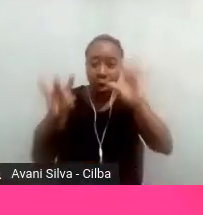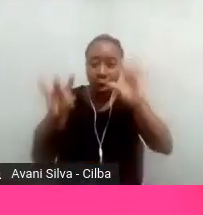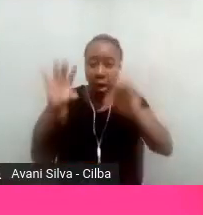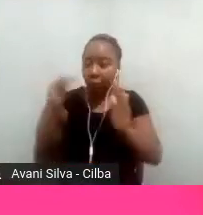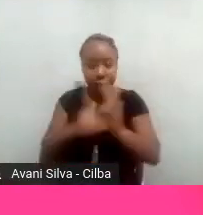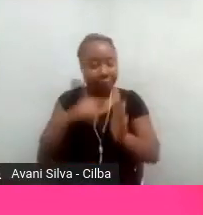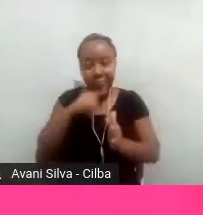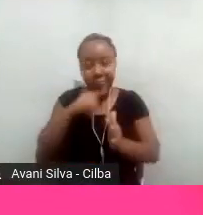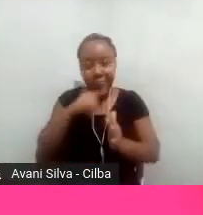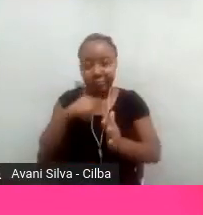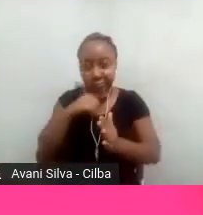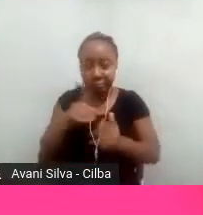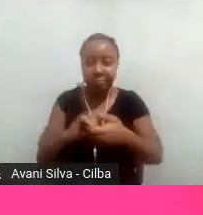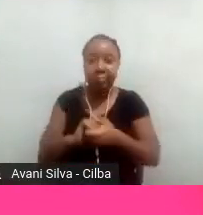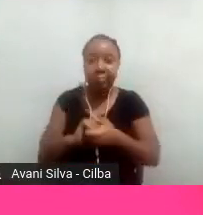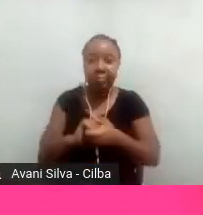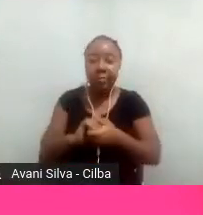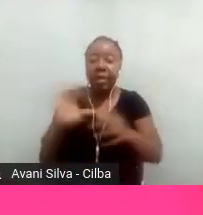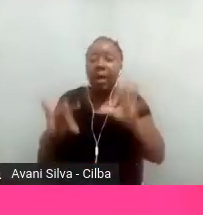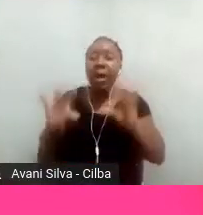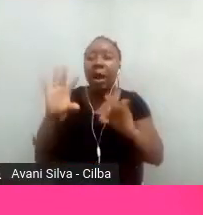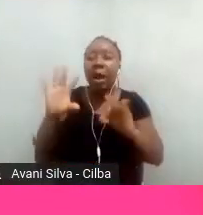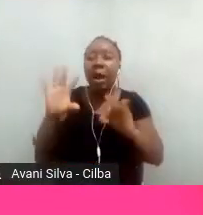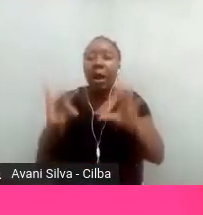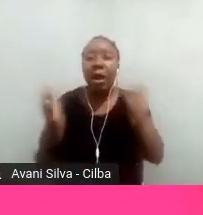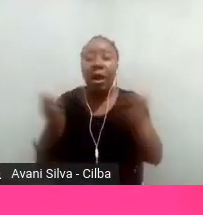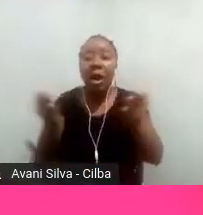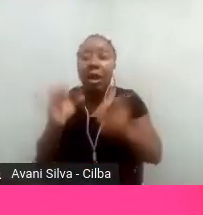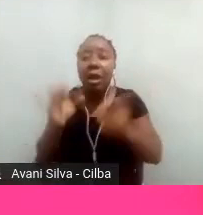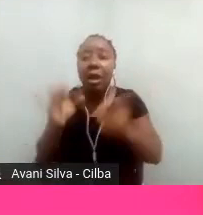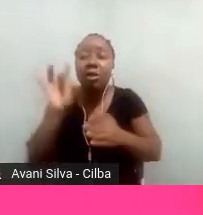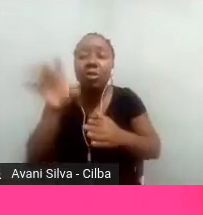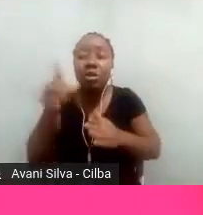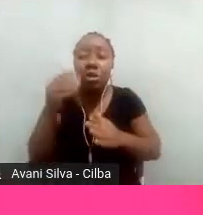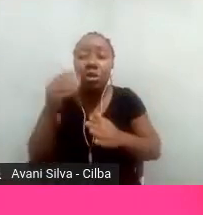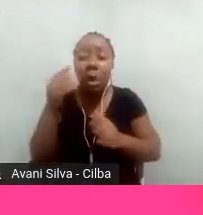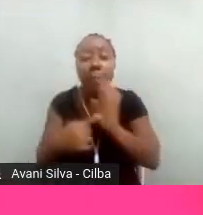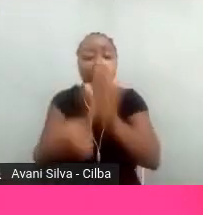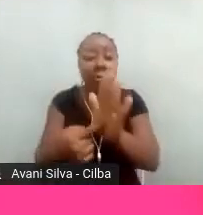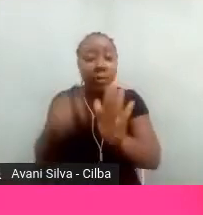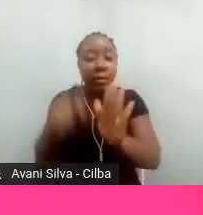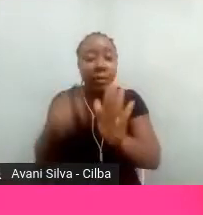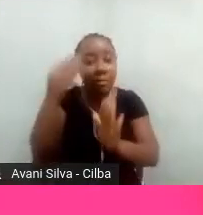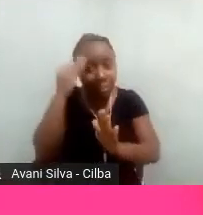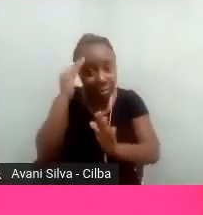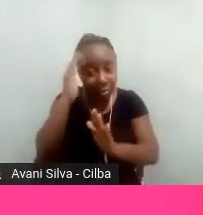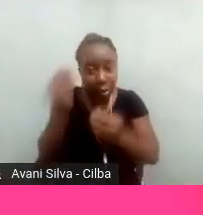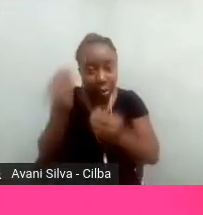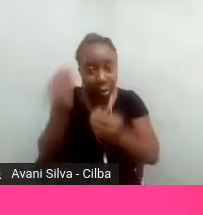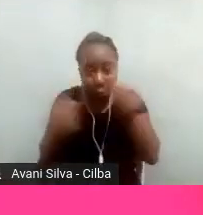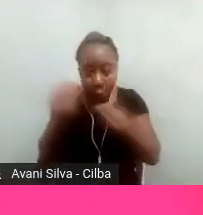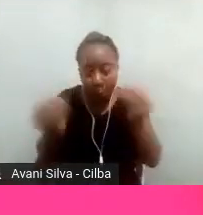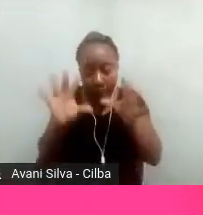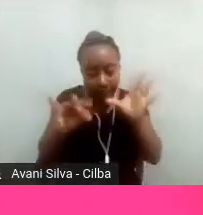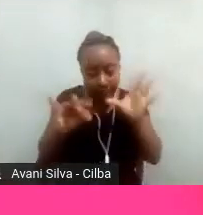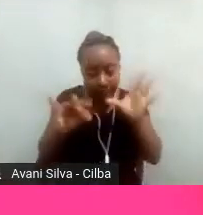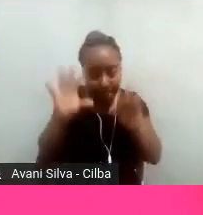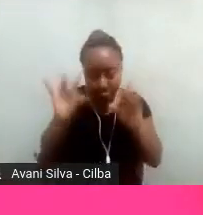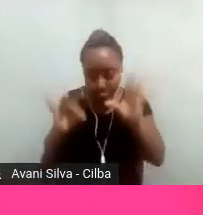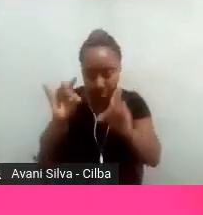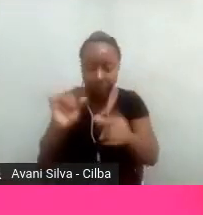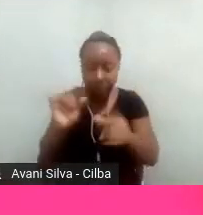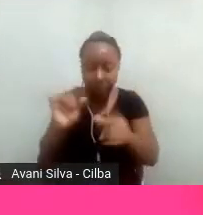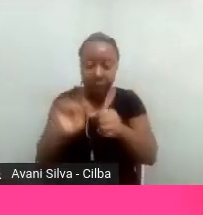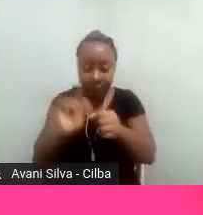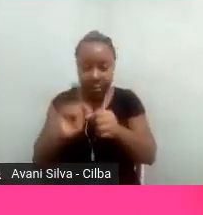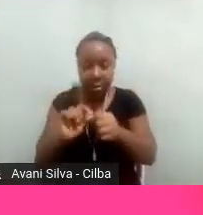eu vou fazer uma colagem agora, só para vocês entenderem a colagem, como funciona. E aí eu já vou partir